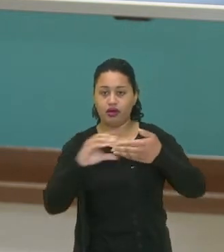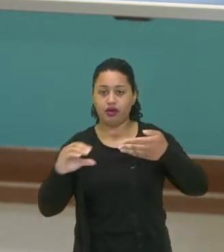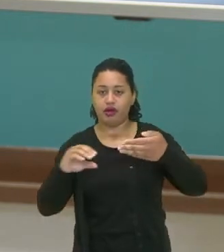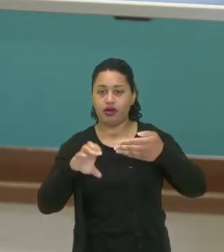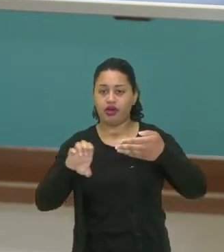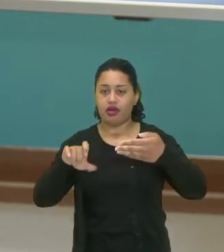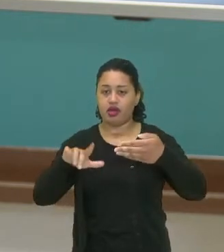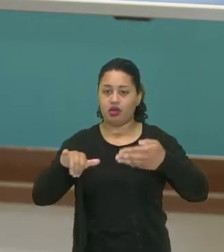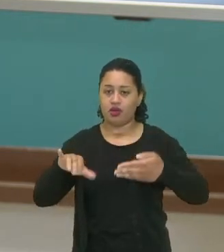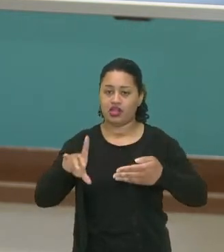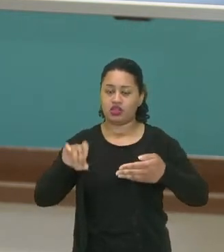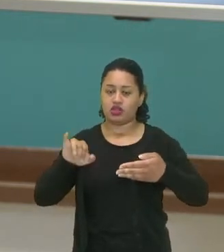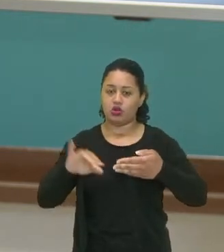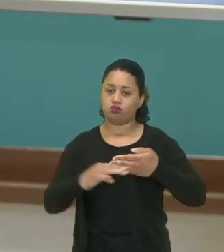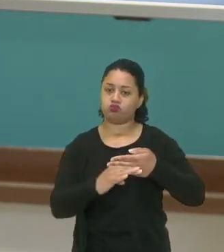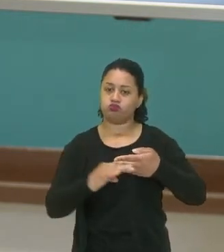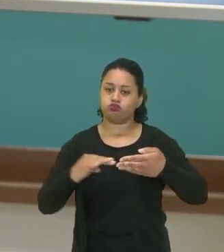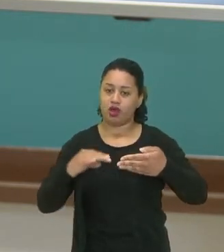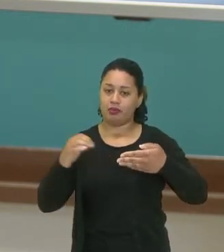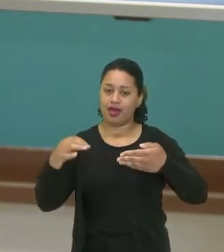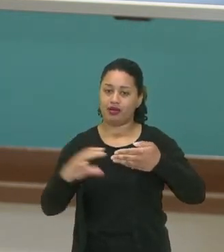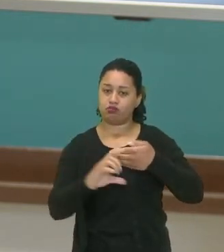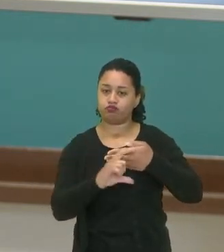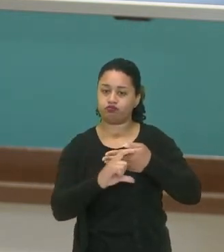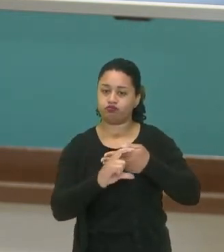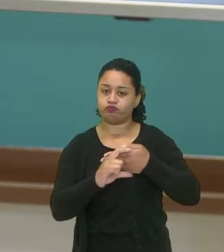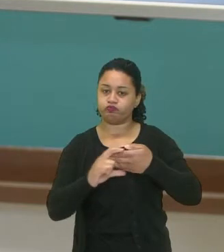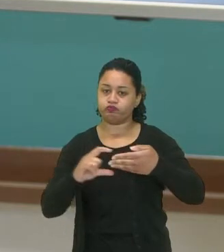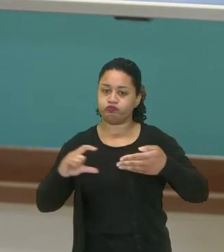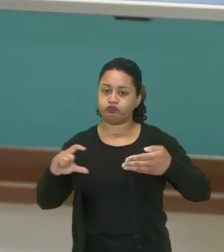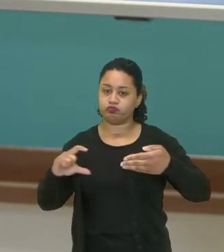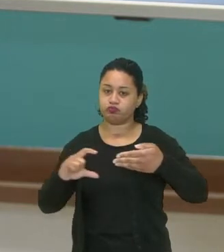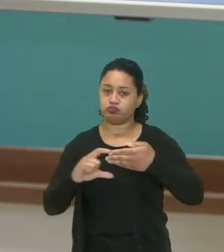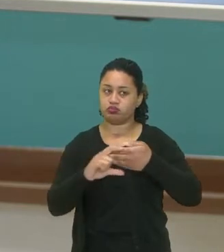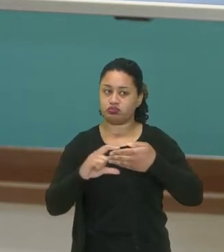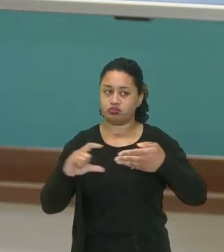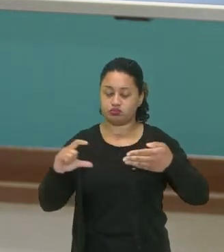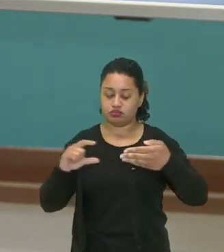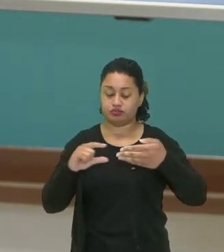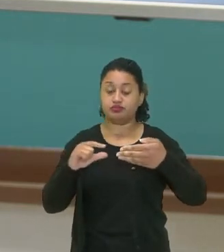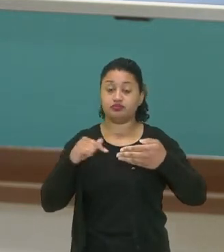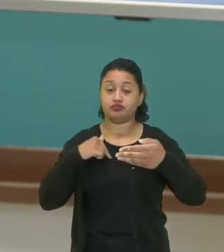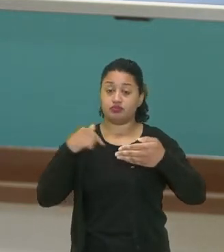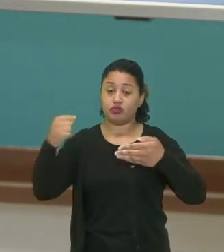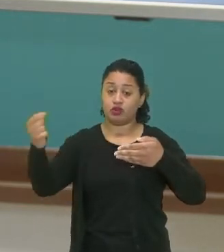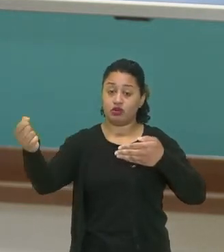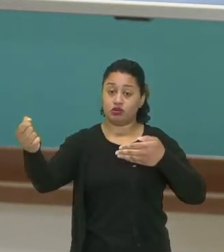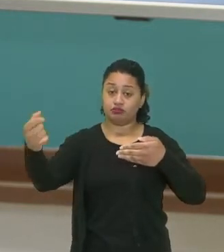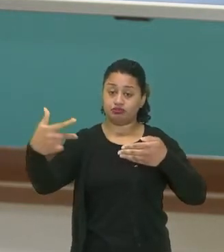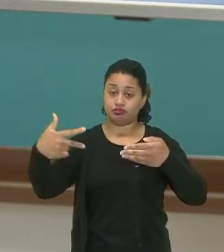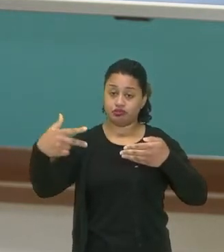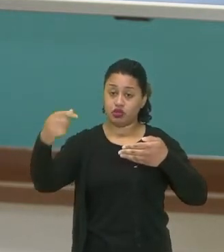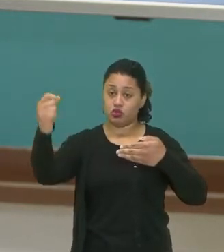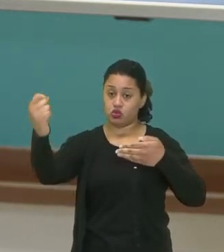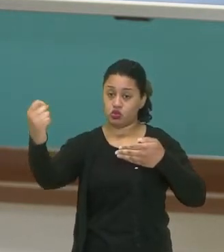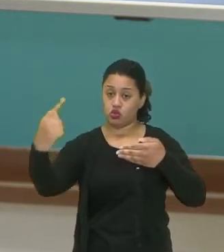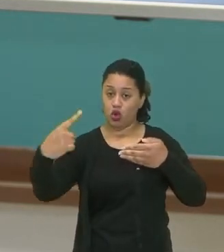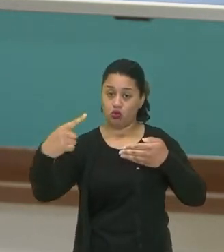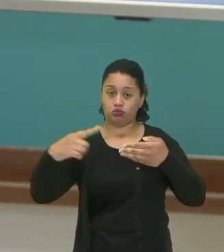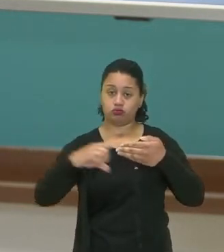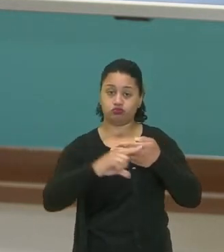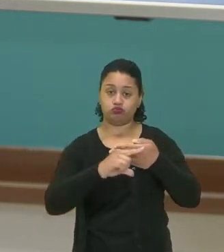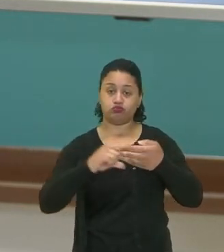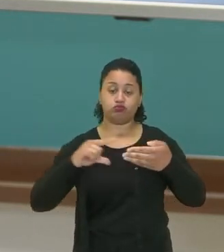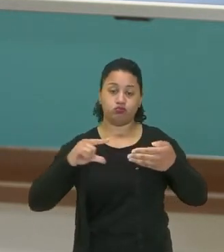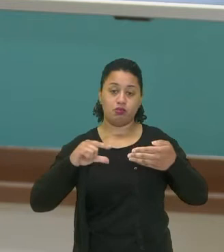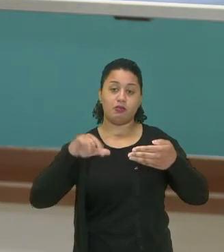mais reta, ok? Ela é mais perpendicular à linha do Equador. Então, recebe mais incidência da luz solar e fica